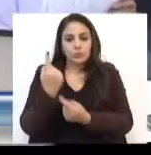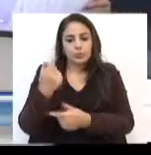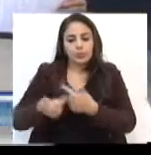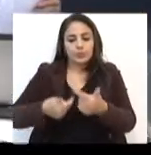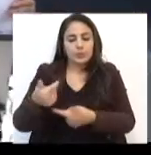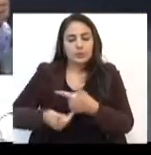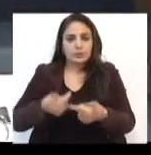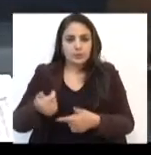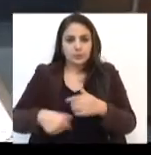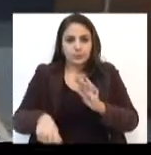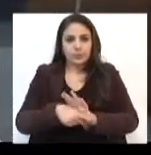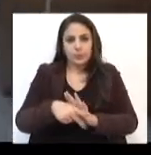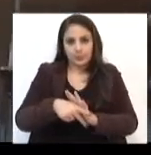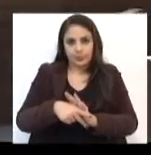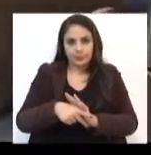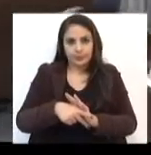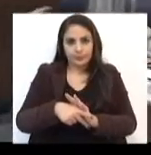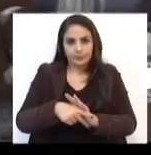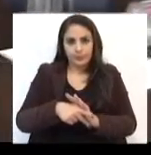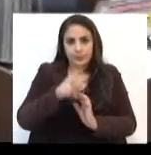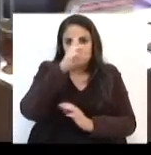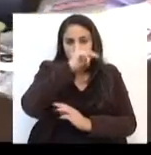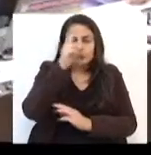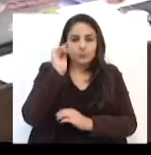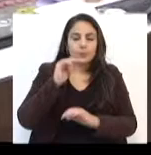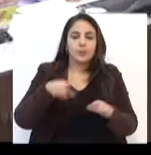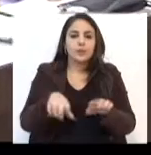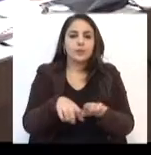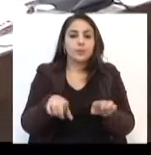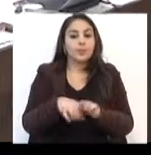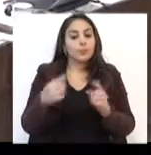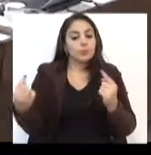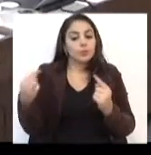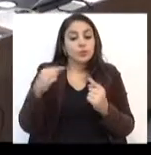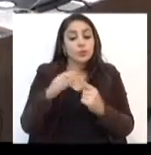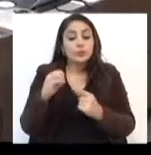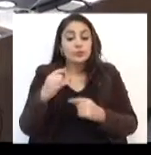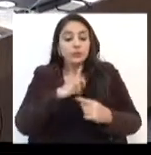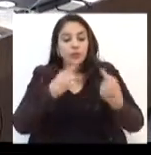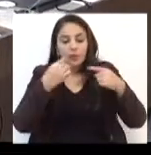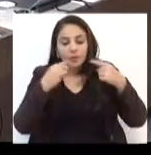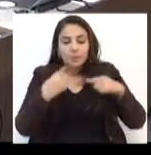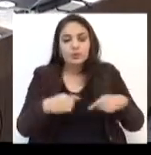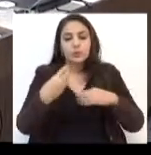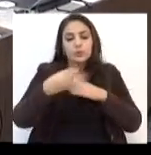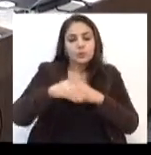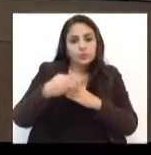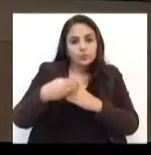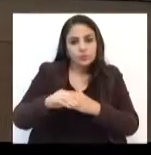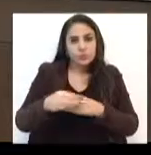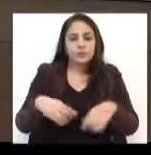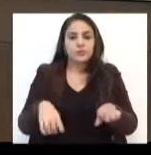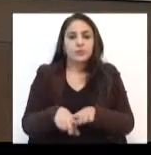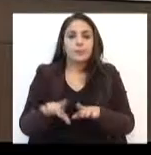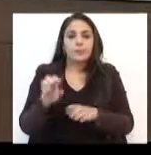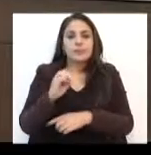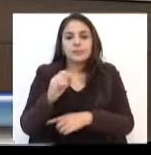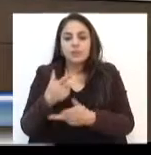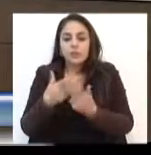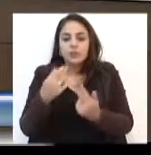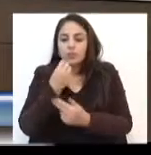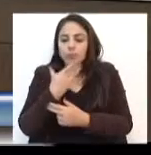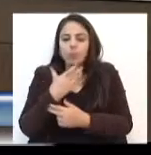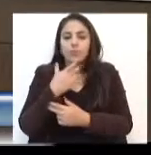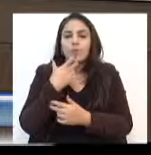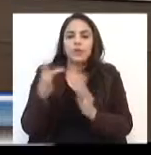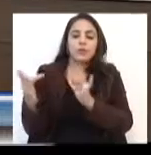Câmara Municipal. O objetivo é receber denúncias, reclamações, sugestões e elogios em contatos